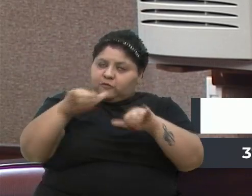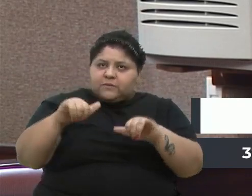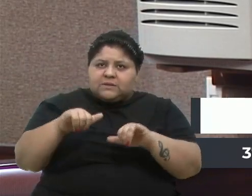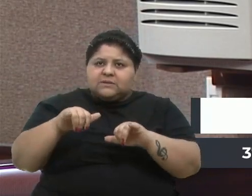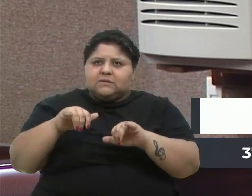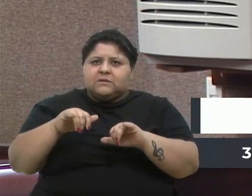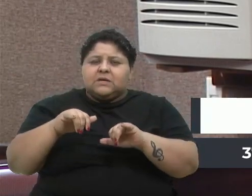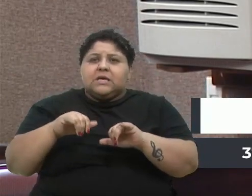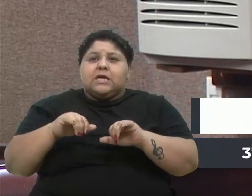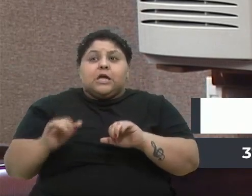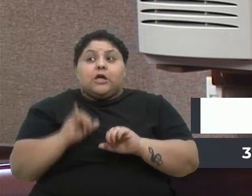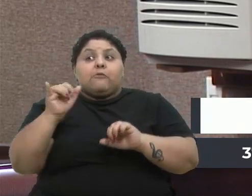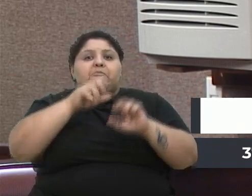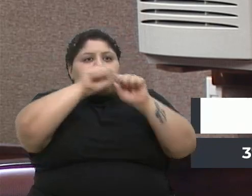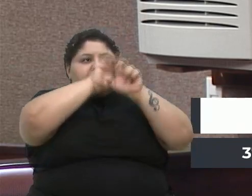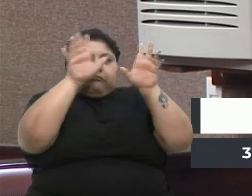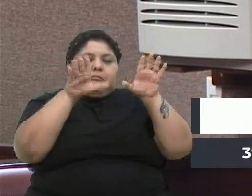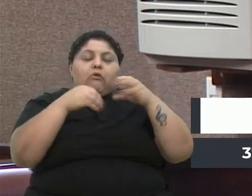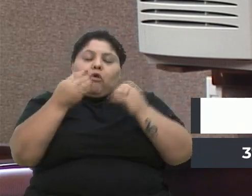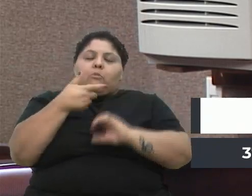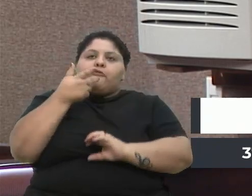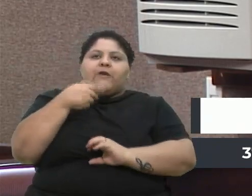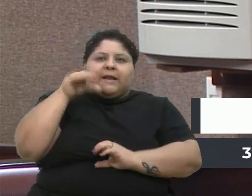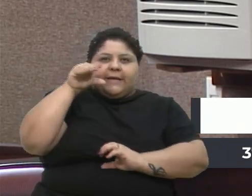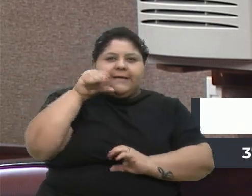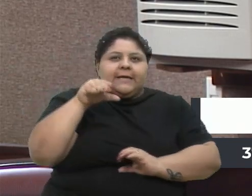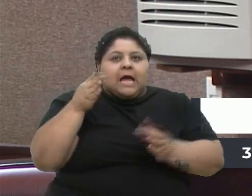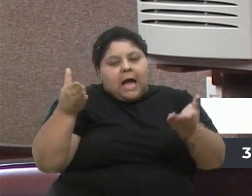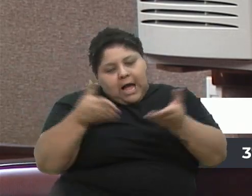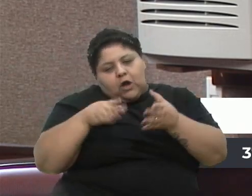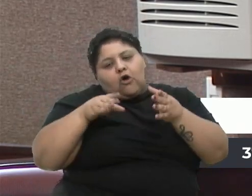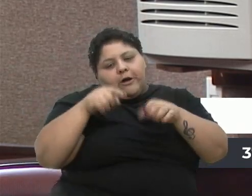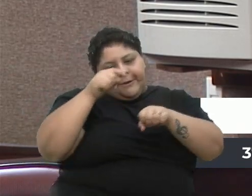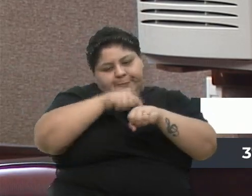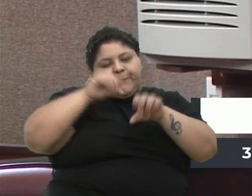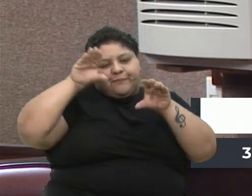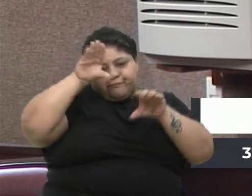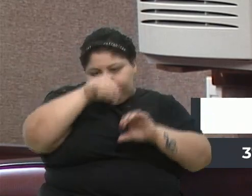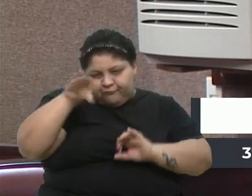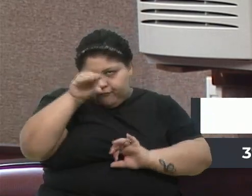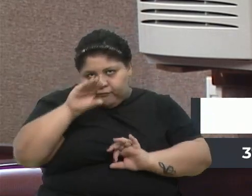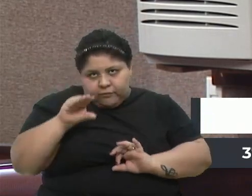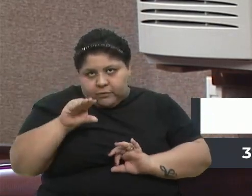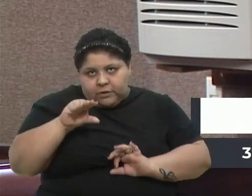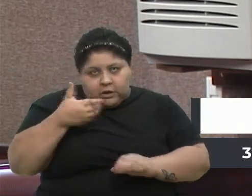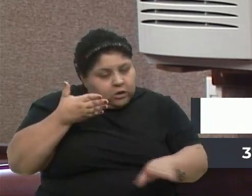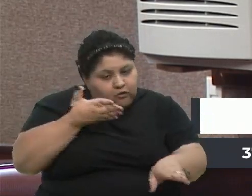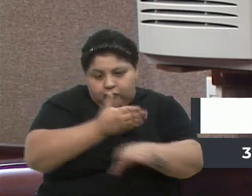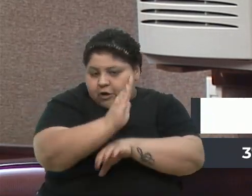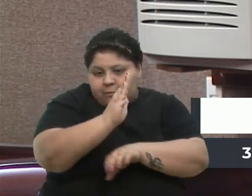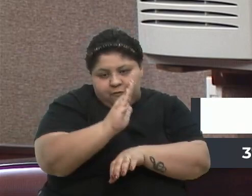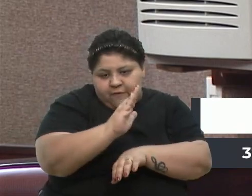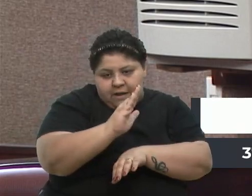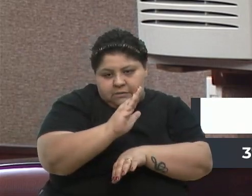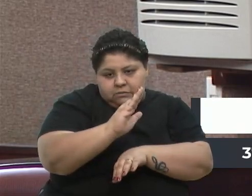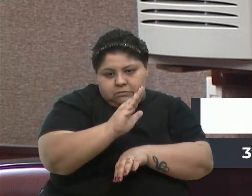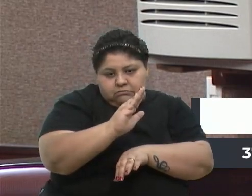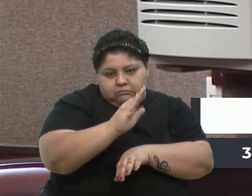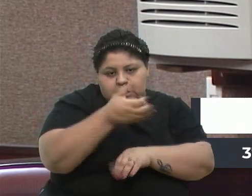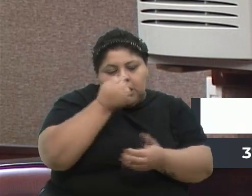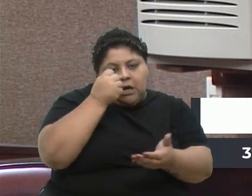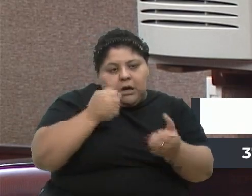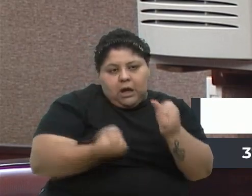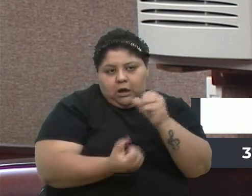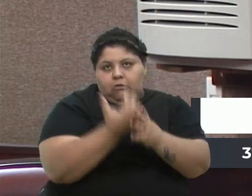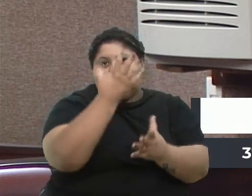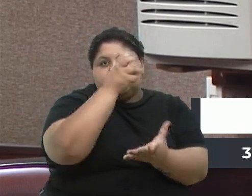Como disse, essa situação está em análise. Nesse primeiro momento não foi renovado a contratação dessa van pelo valor que foi cobrado pela essa